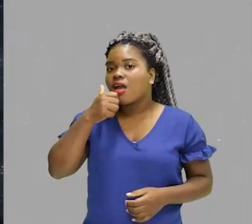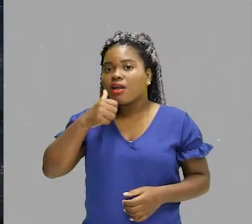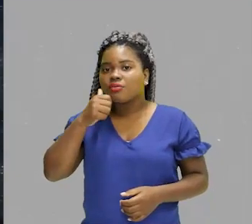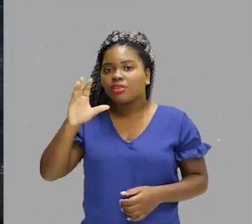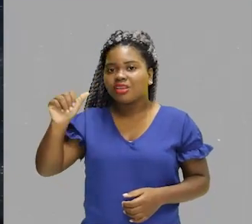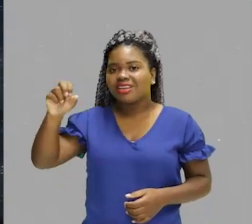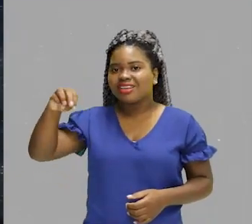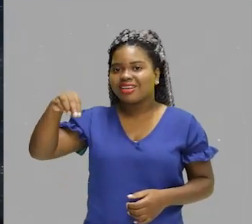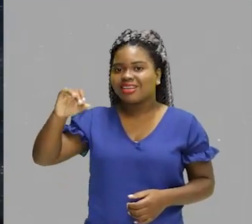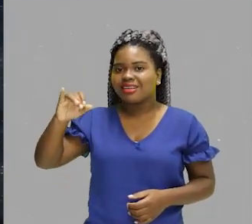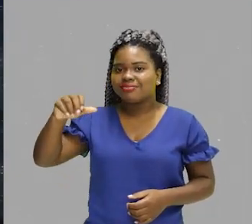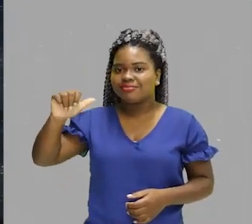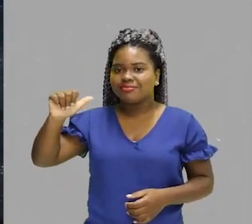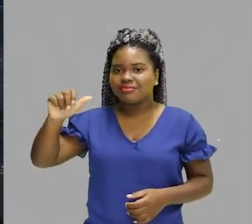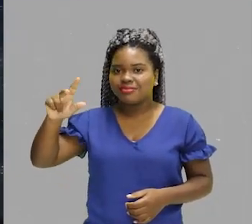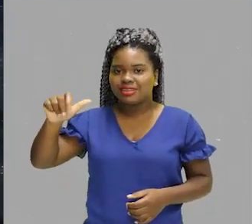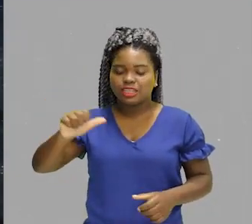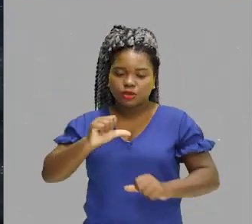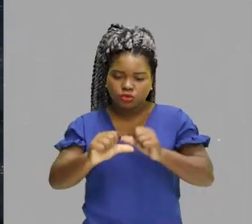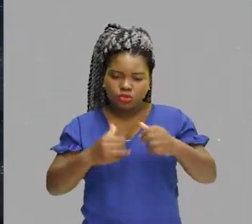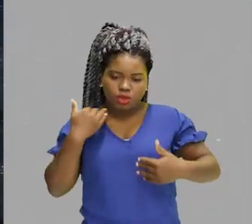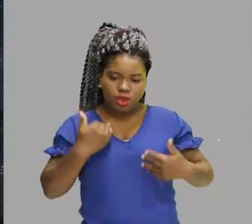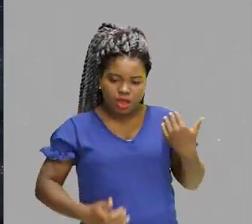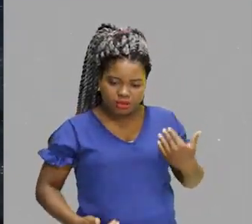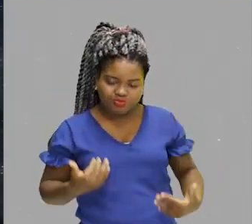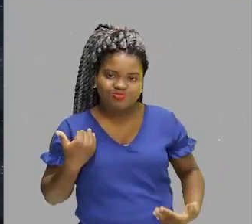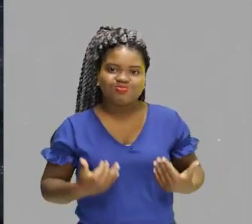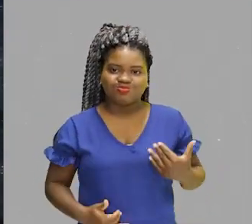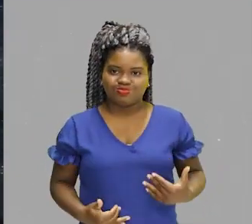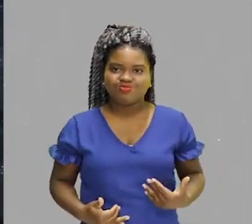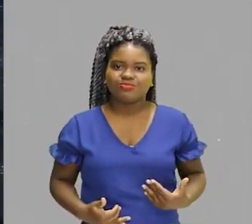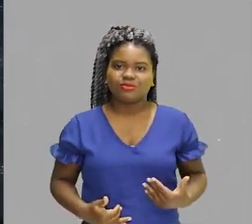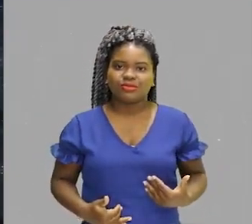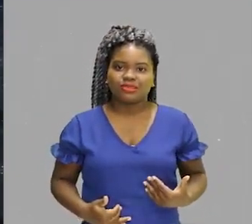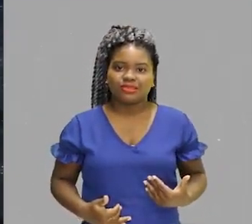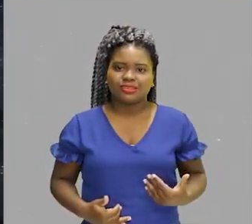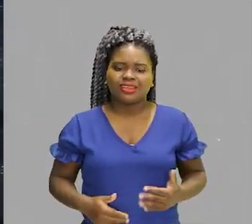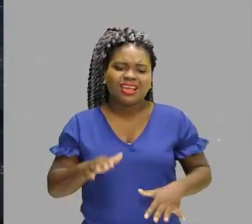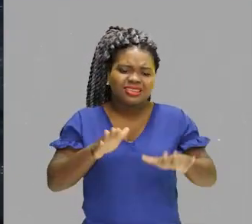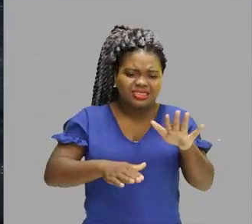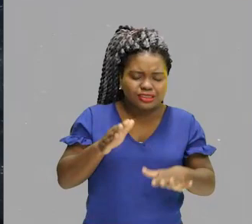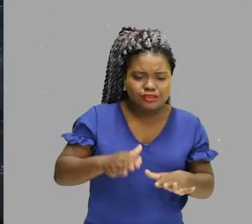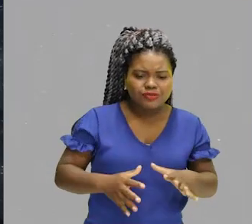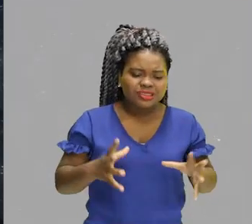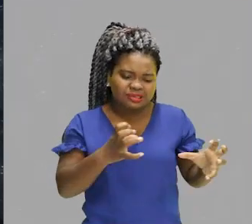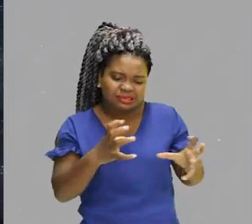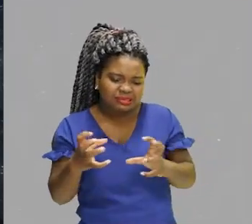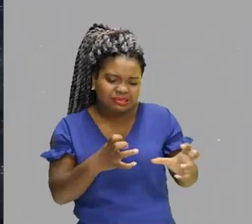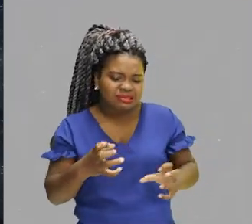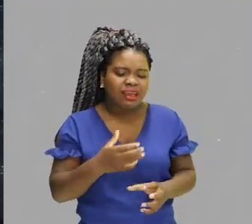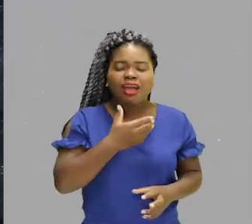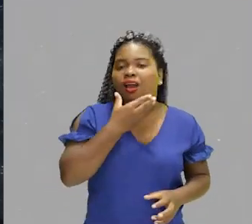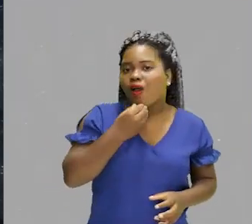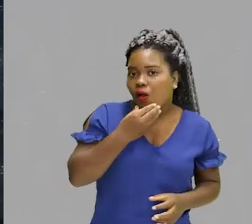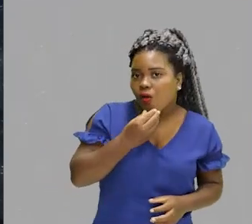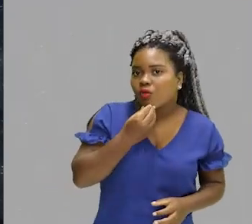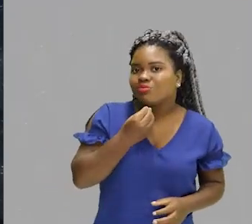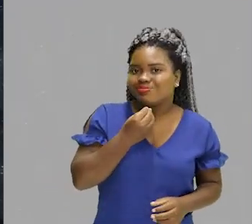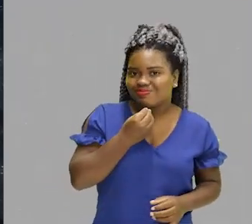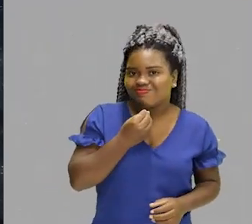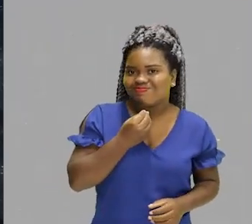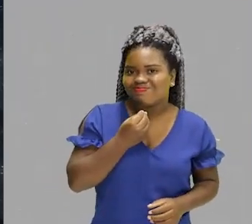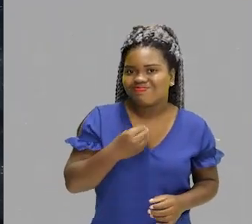seu comportamento, ainda que às vezes costume brigar com os meninos. Então,